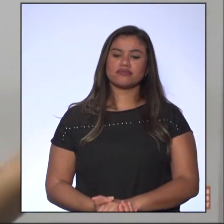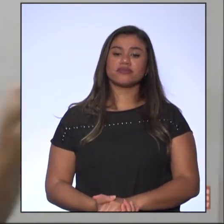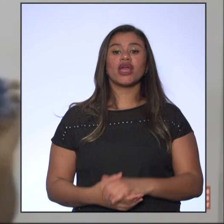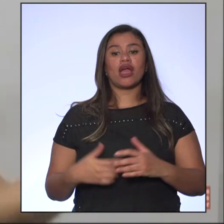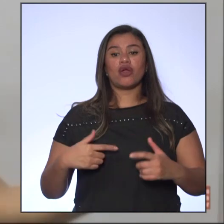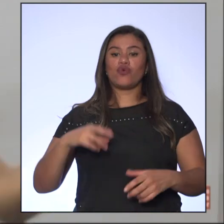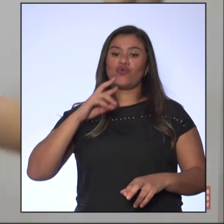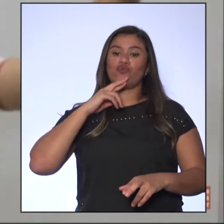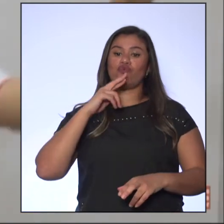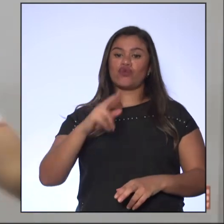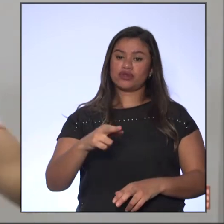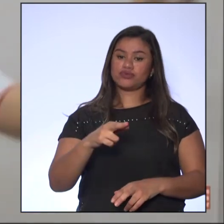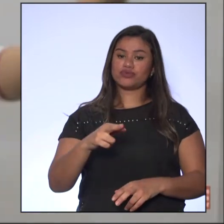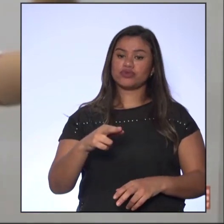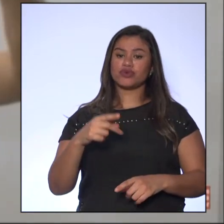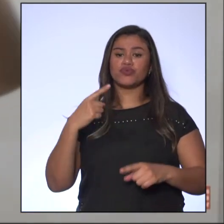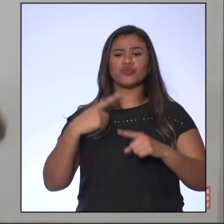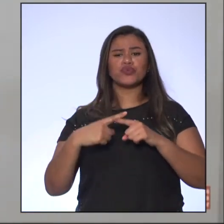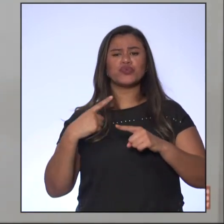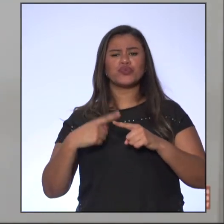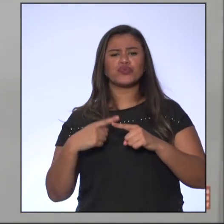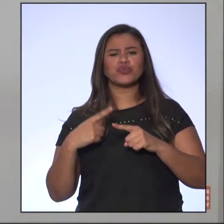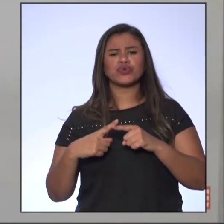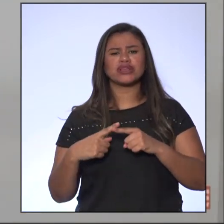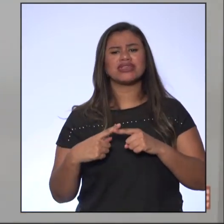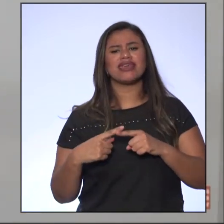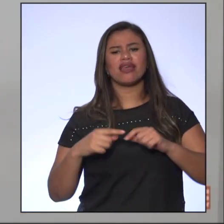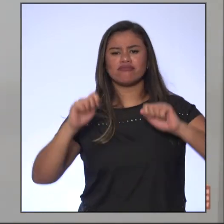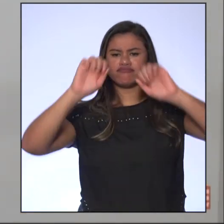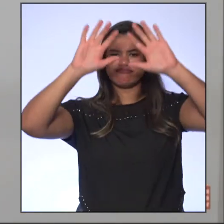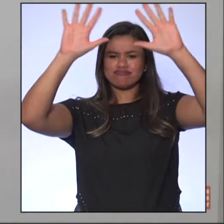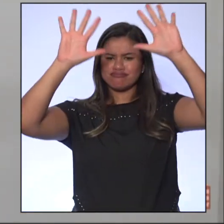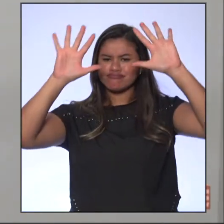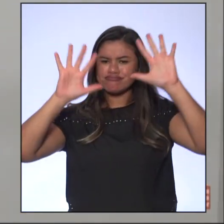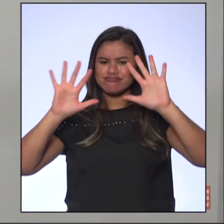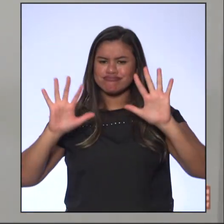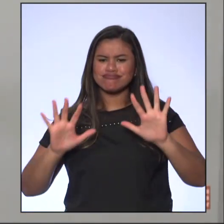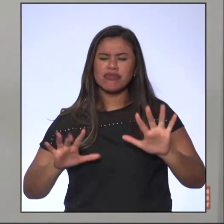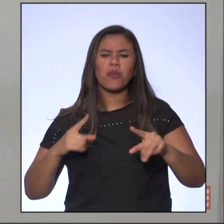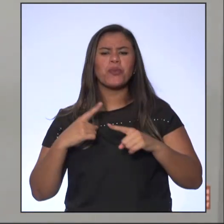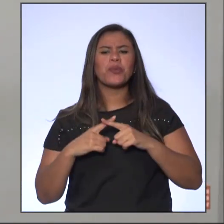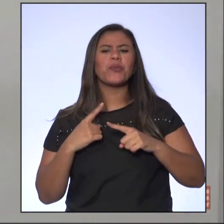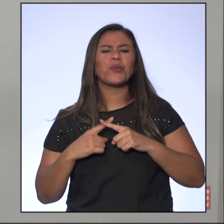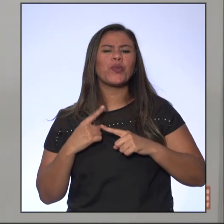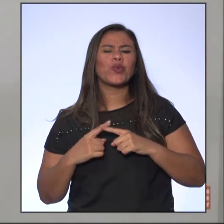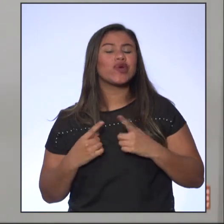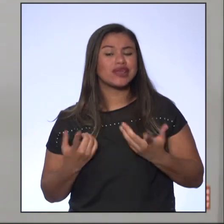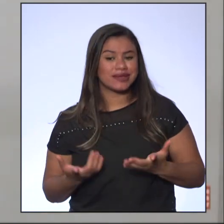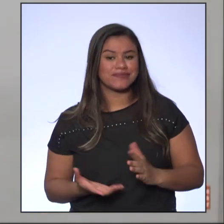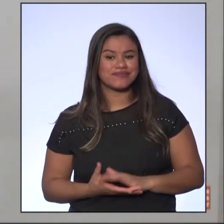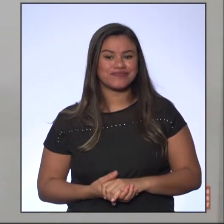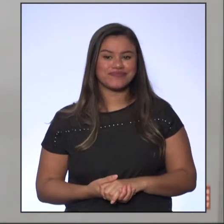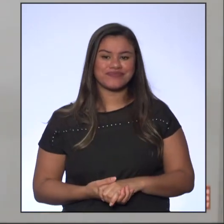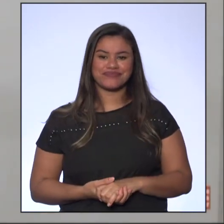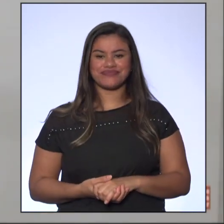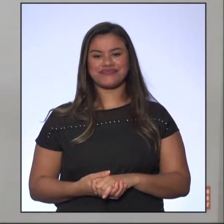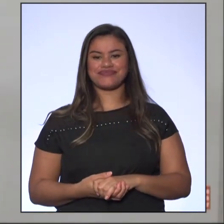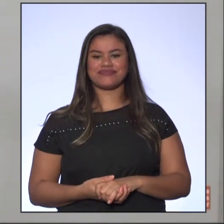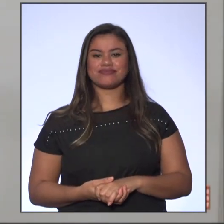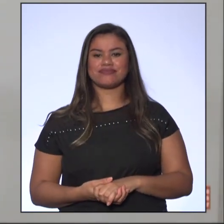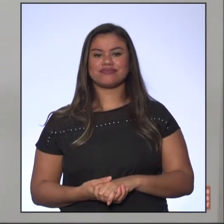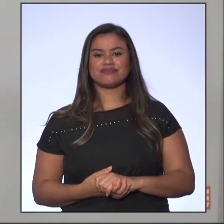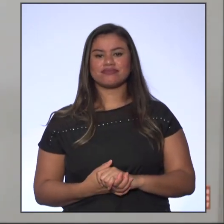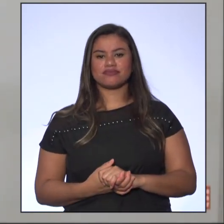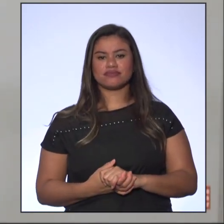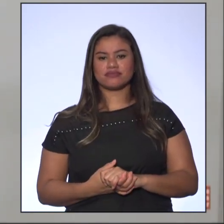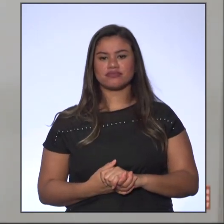porque, como é que a gente faz aqui, como funciona esse quadro aqui especial aí para você. Olha, Murat, como é